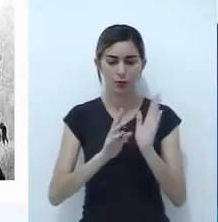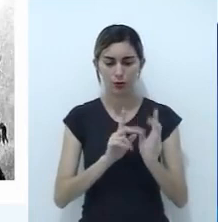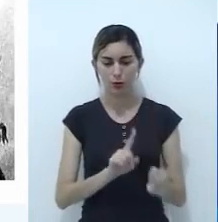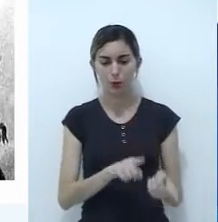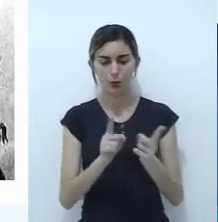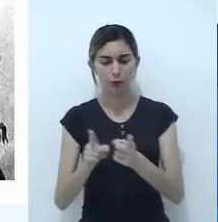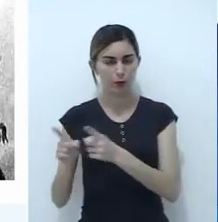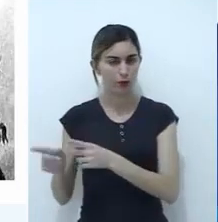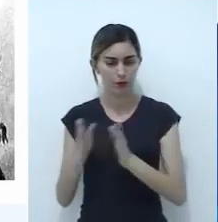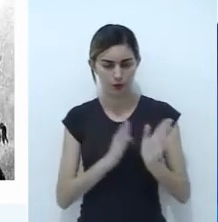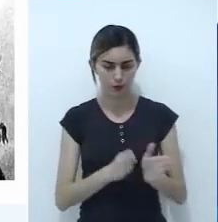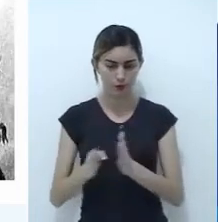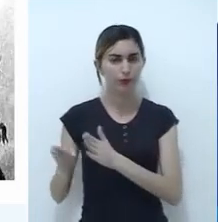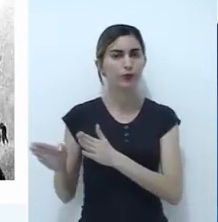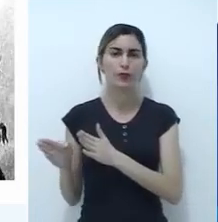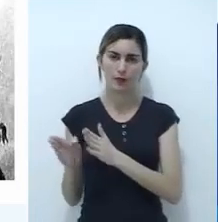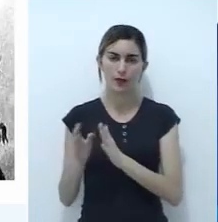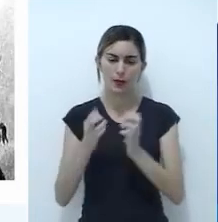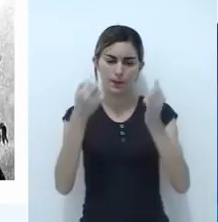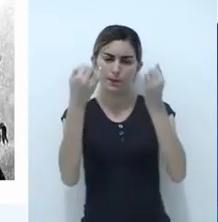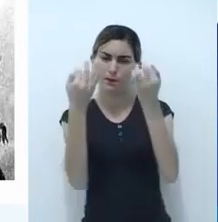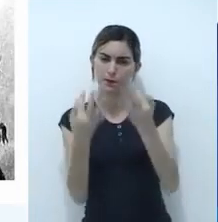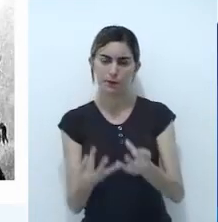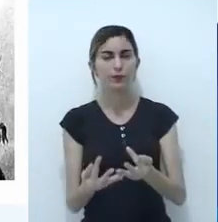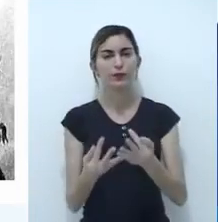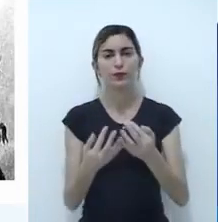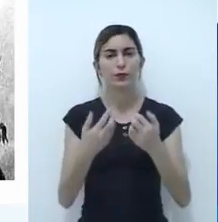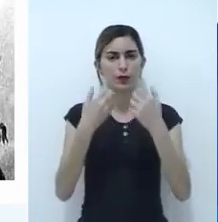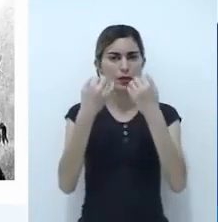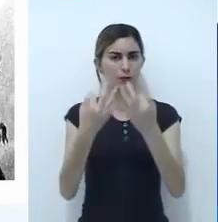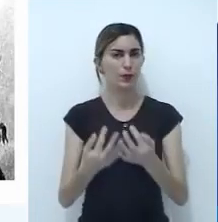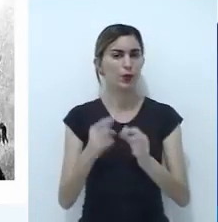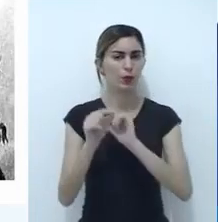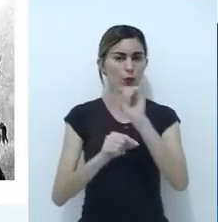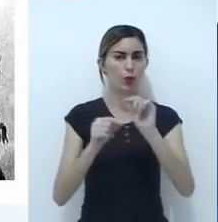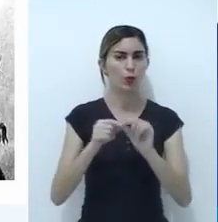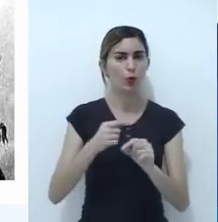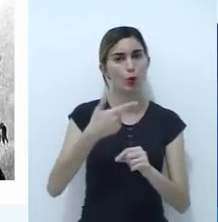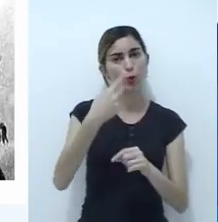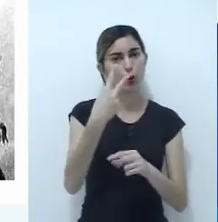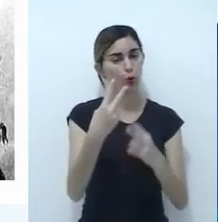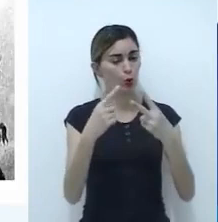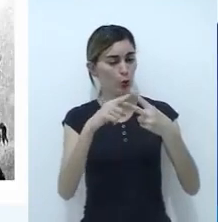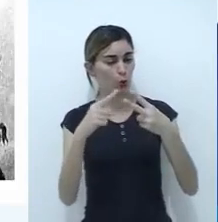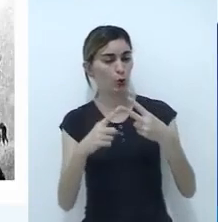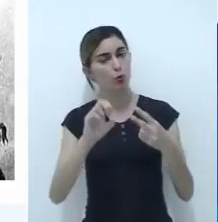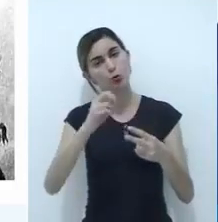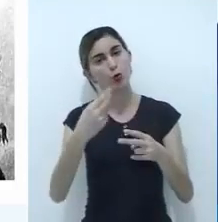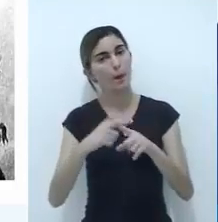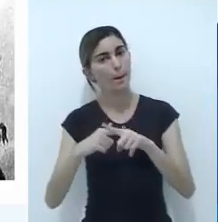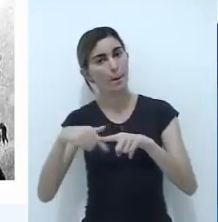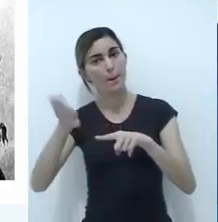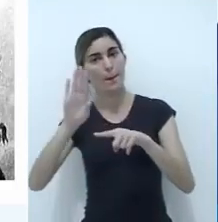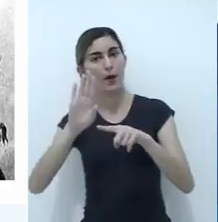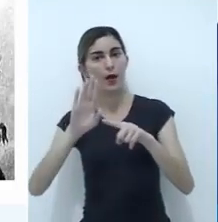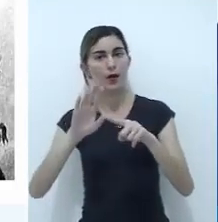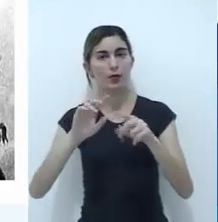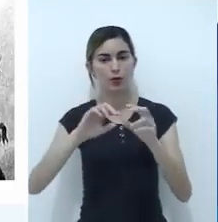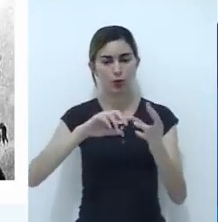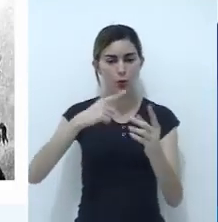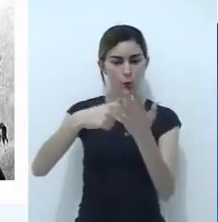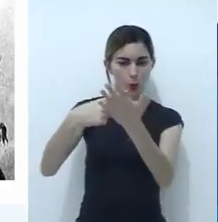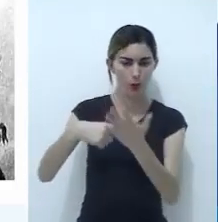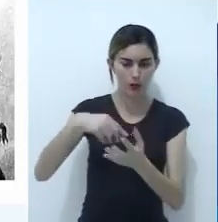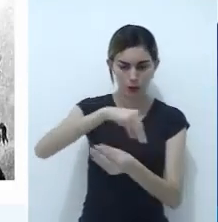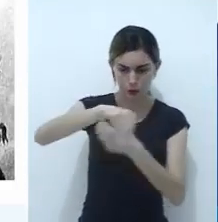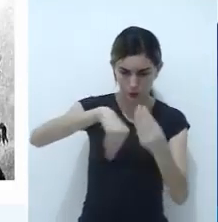das proporções, que são bem definidas, diz que dois ou mais elementos, quando eles se combinam para